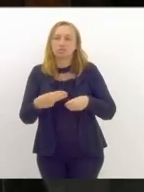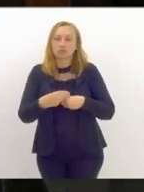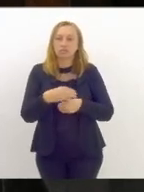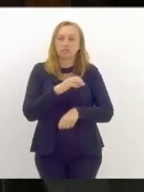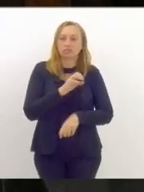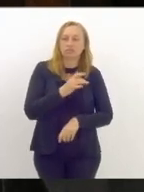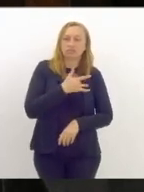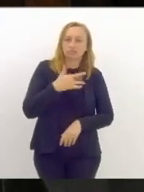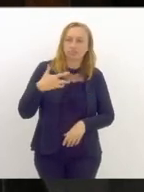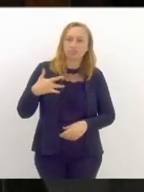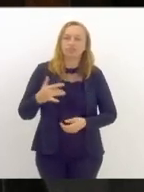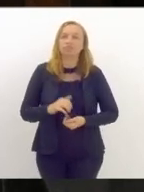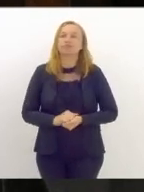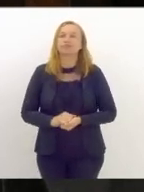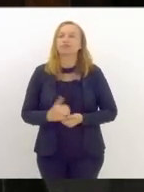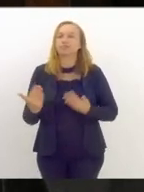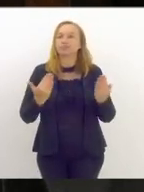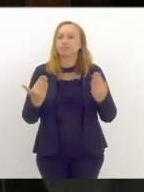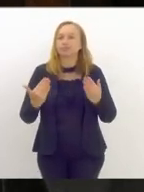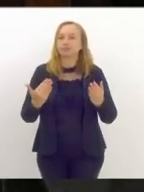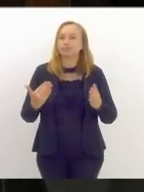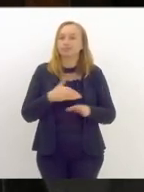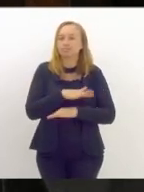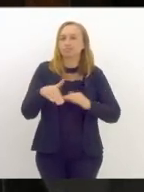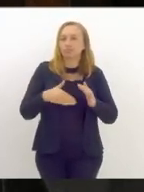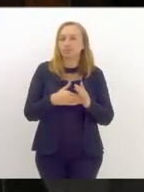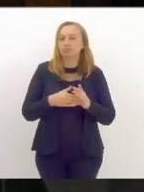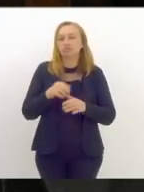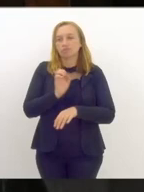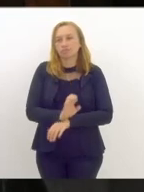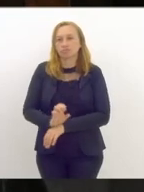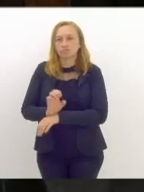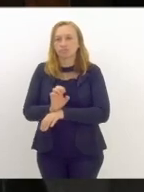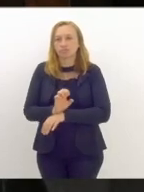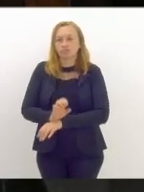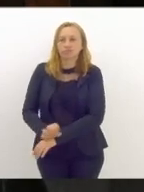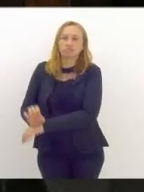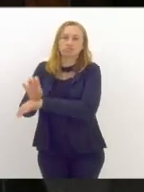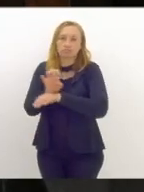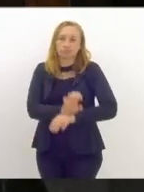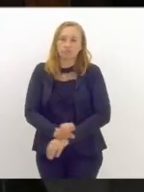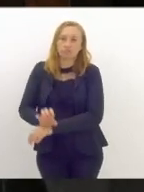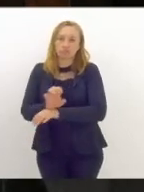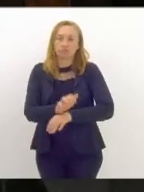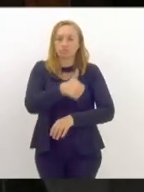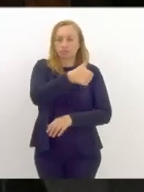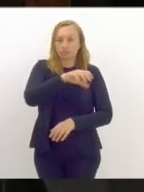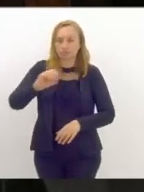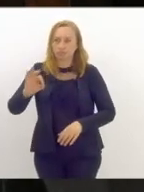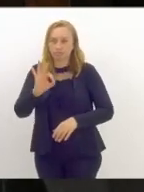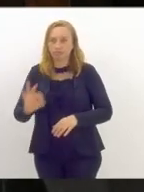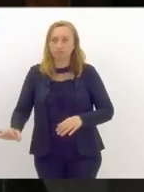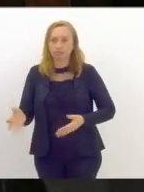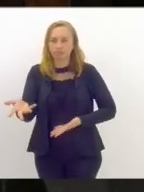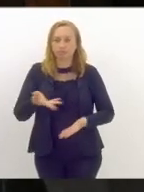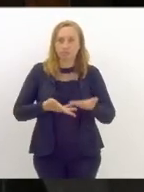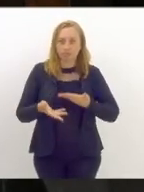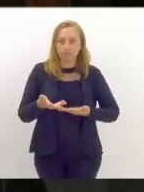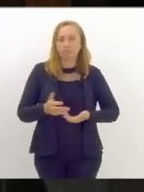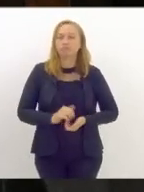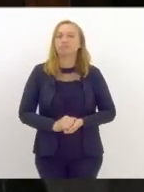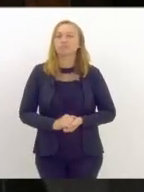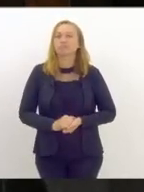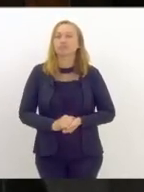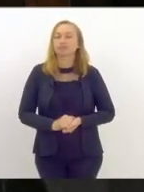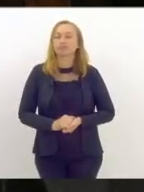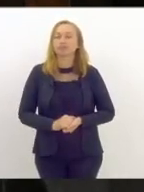Percentualmente, comparando com todos os estados da federação, 100% dos recursos foram pactuados com a Secretaria Municipal de Saúde. E aqui cabe, mais